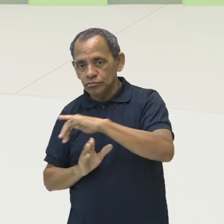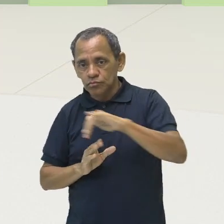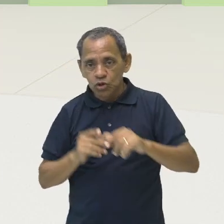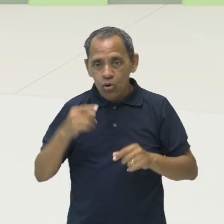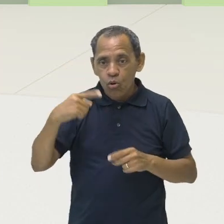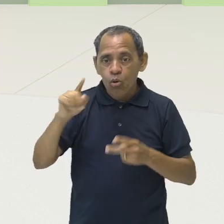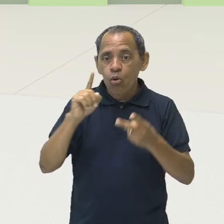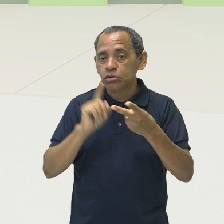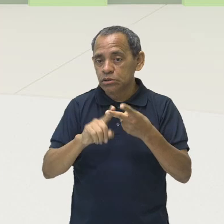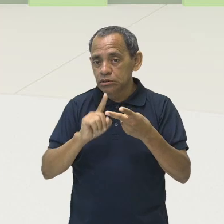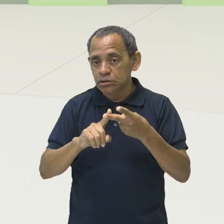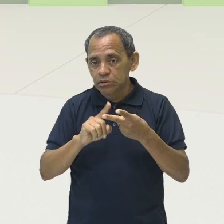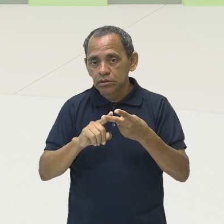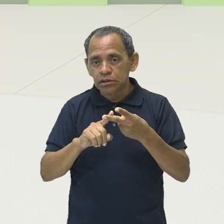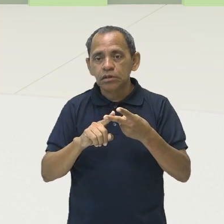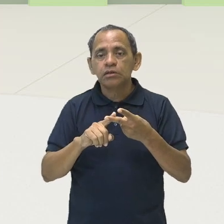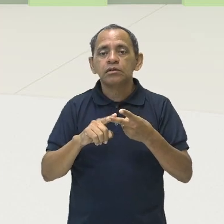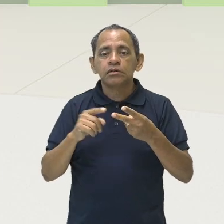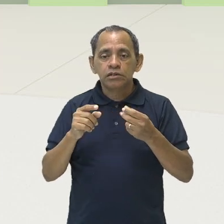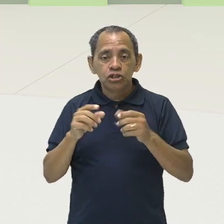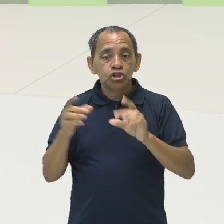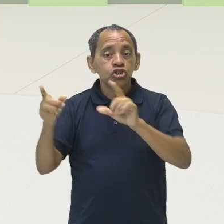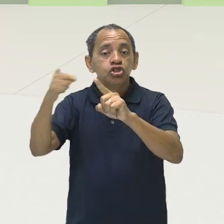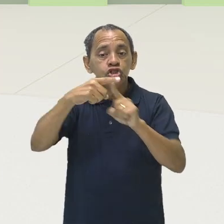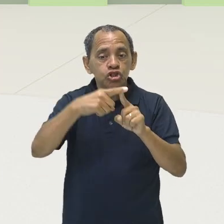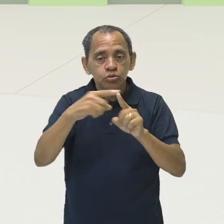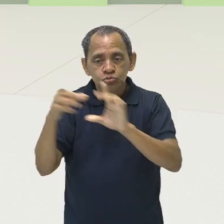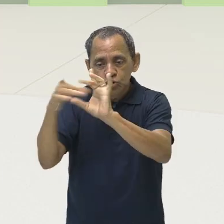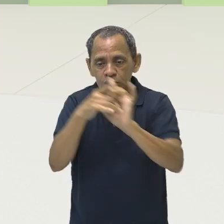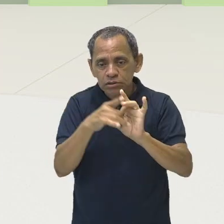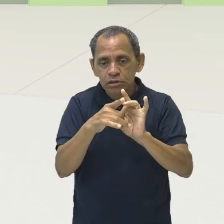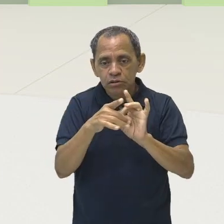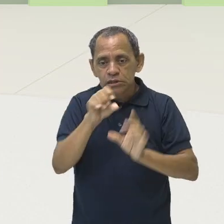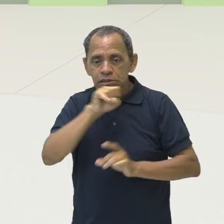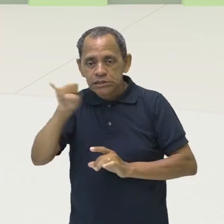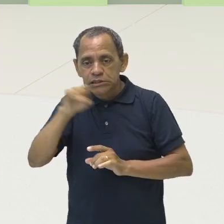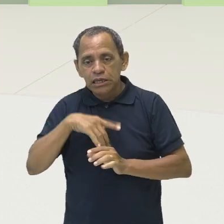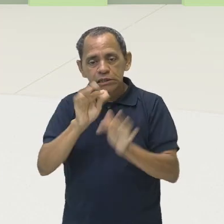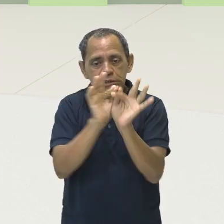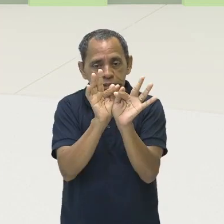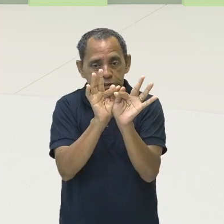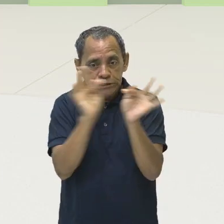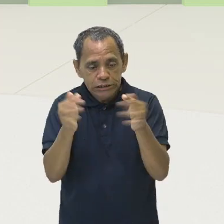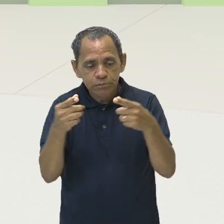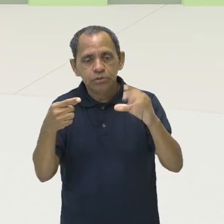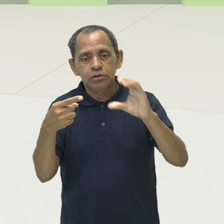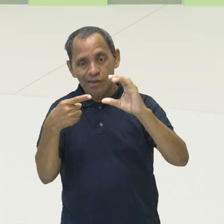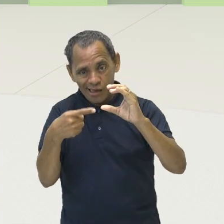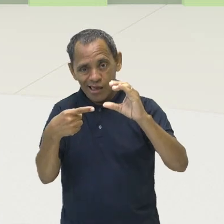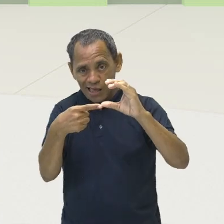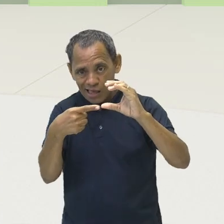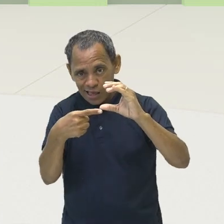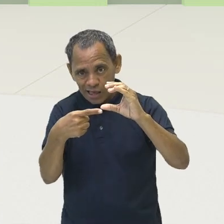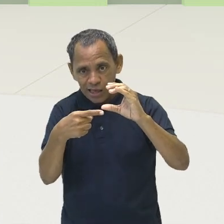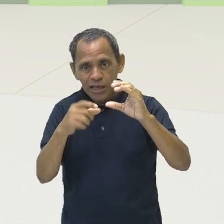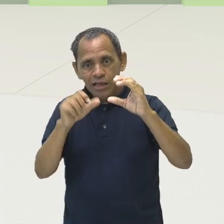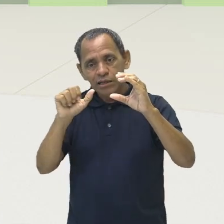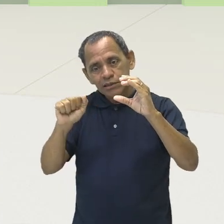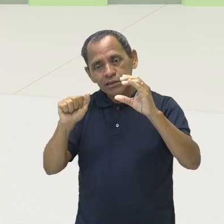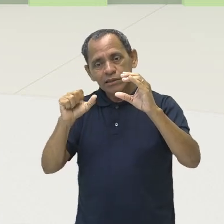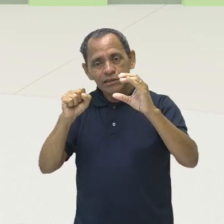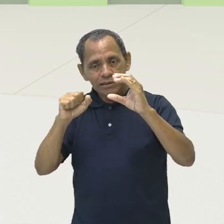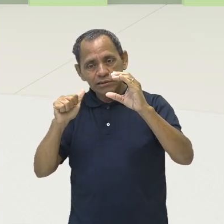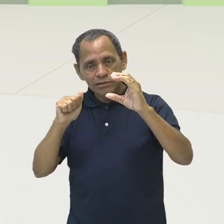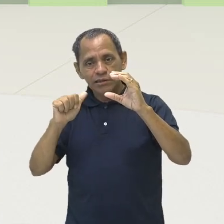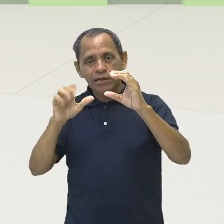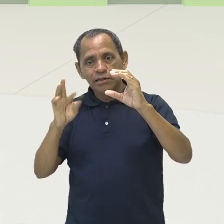cadeias abertas aqui é quanto ao tipo de ligação. Quando só tem ligação simples, ela vai ser uma cadeia saturada. Quando